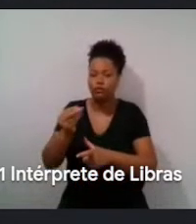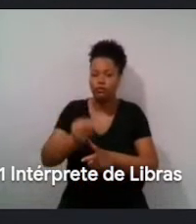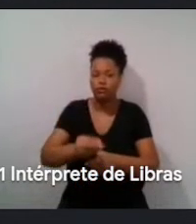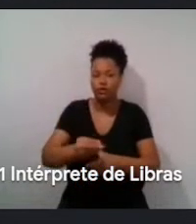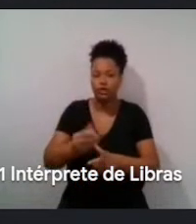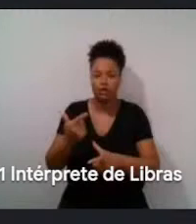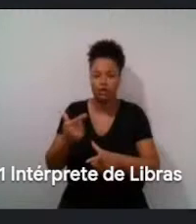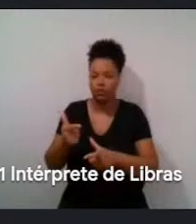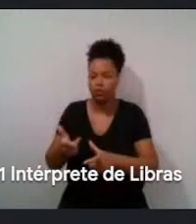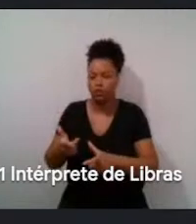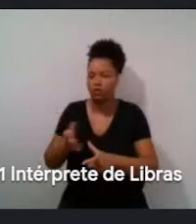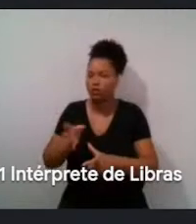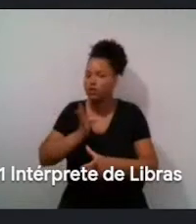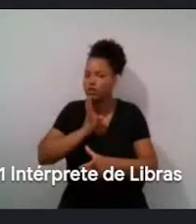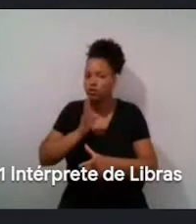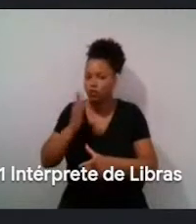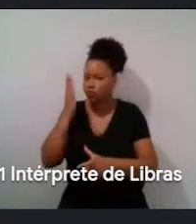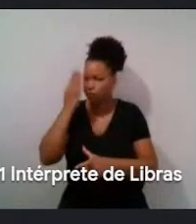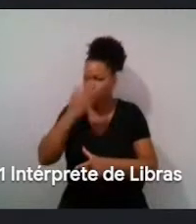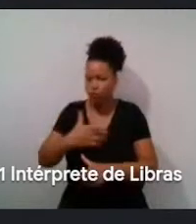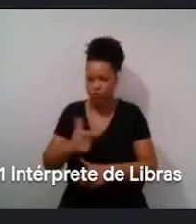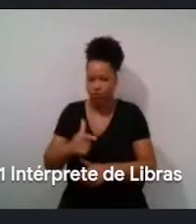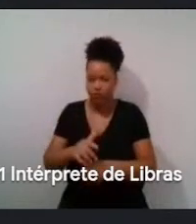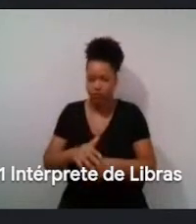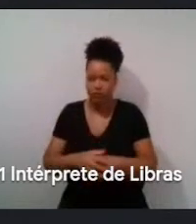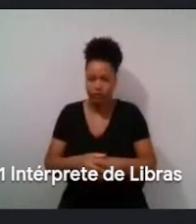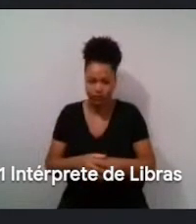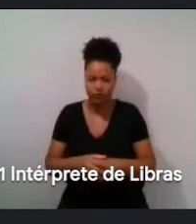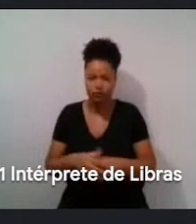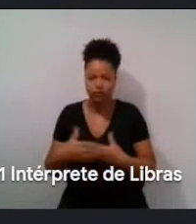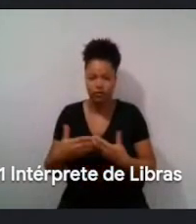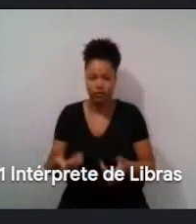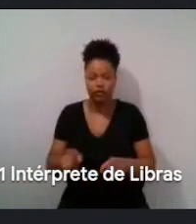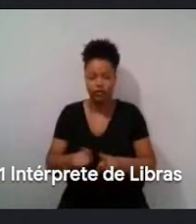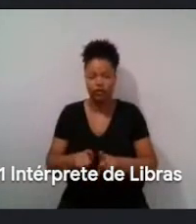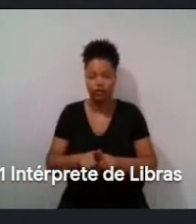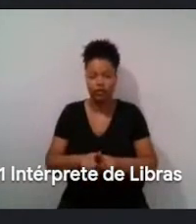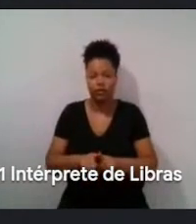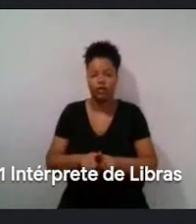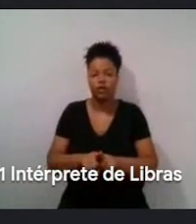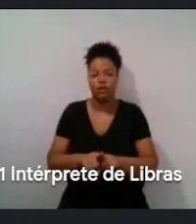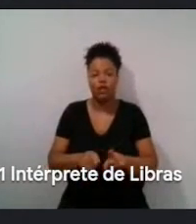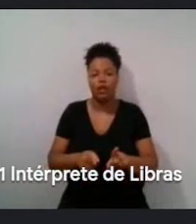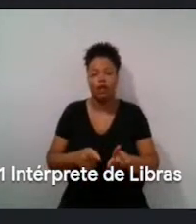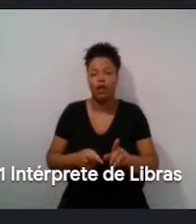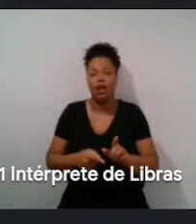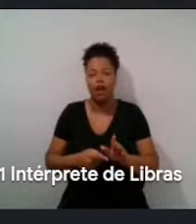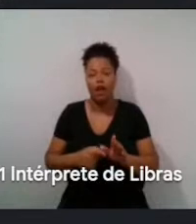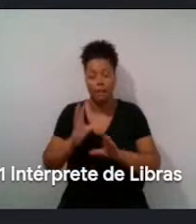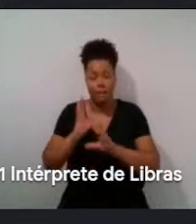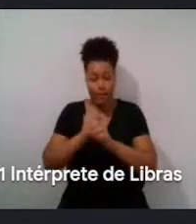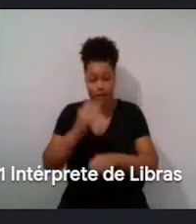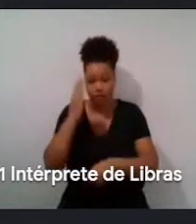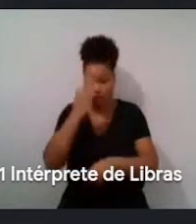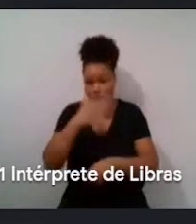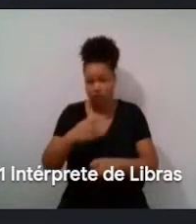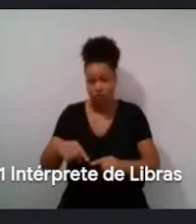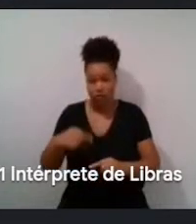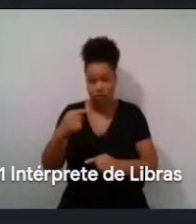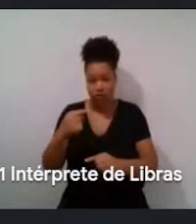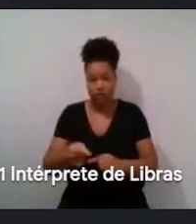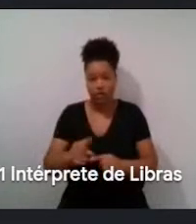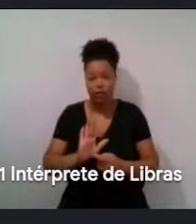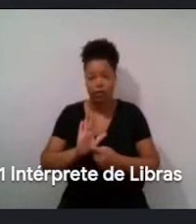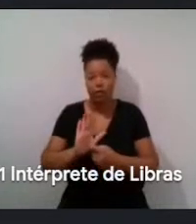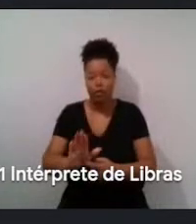sua vez, a apresentação extemporânea da prestação de contas traduz